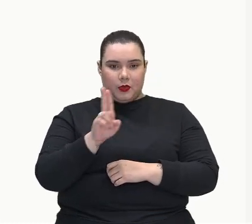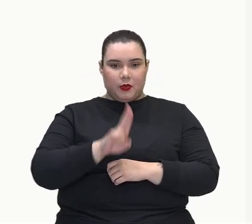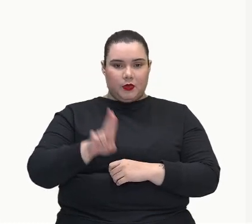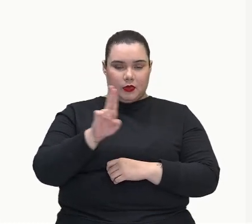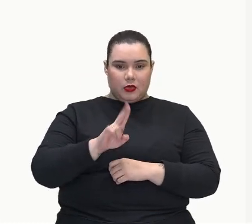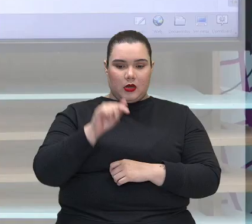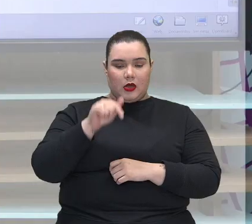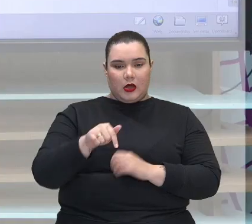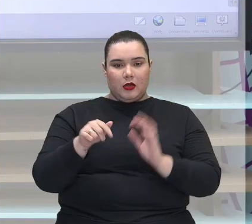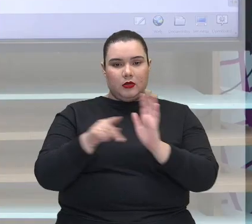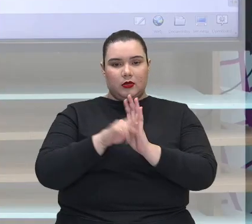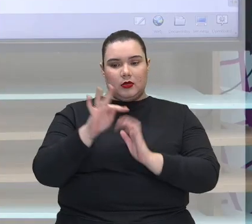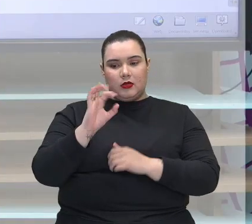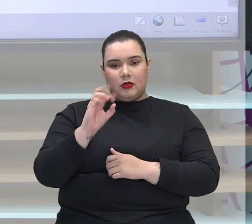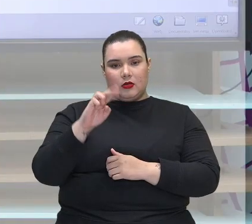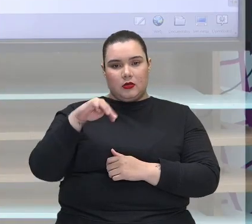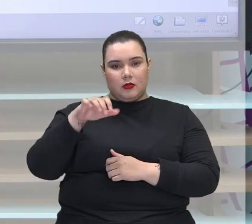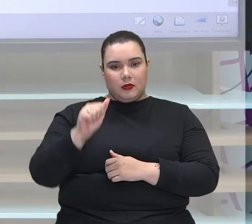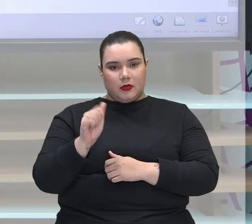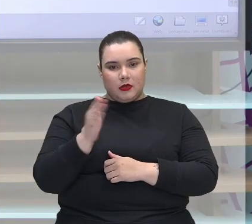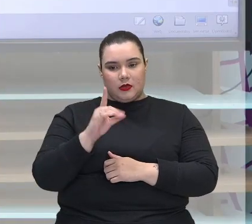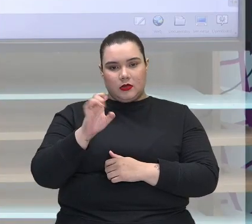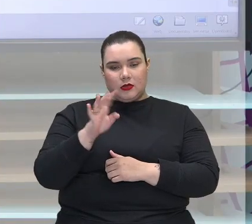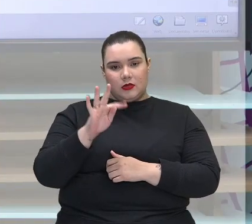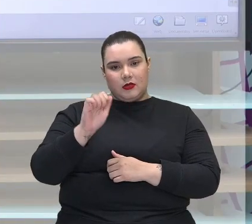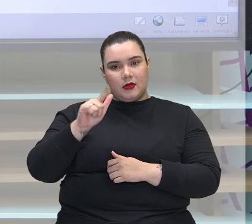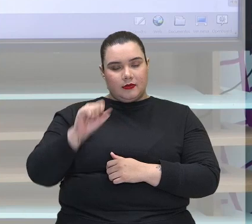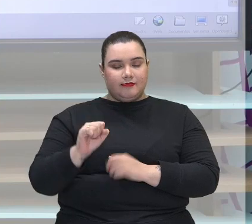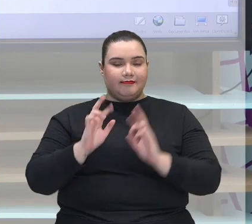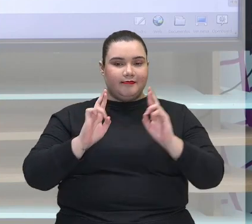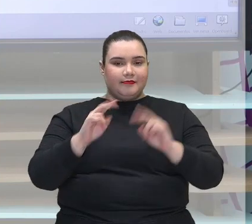utilizando assim o teorema de Tales. Então, espero